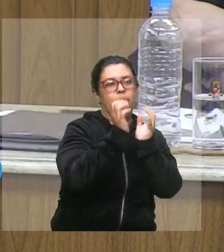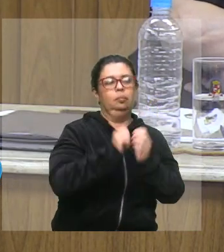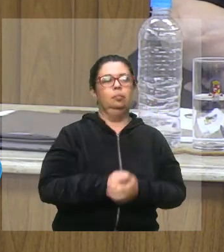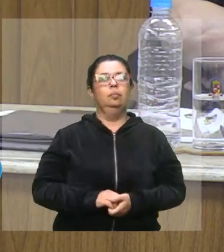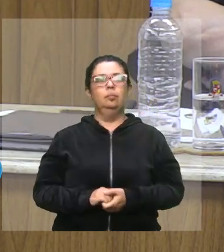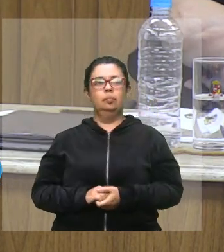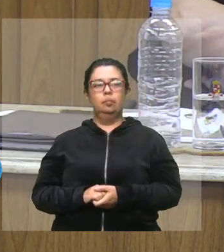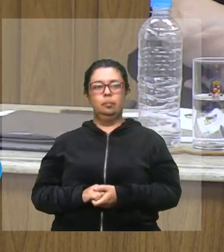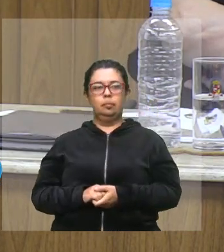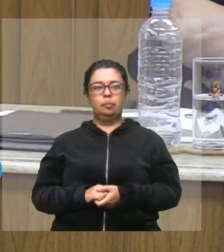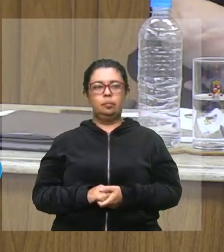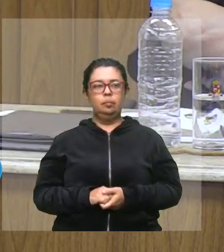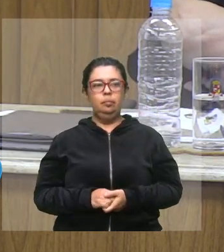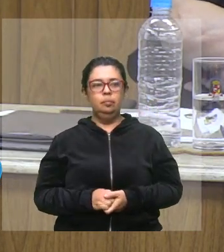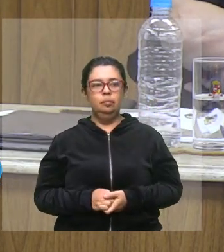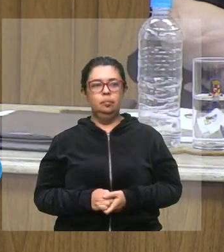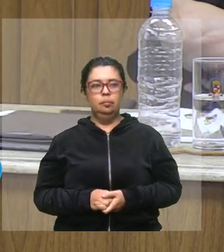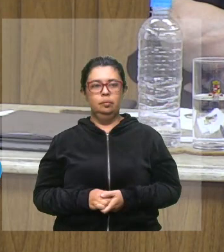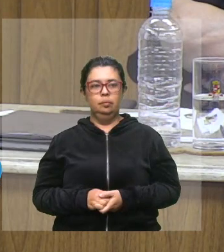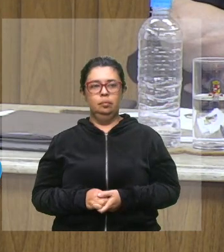instituições.